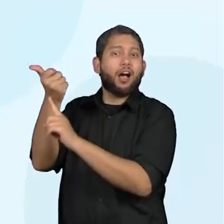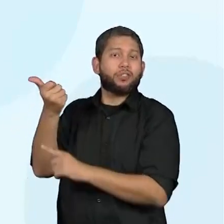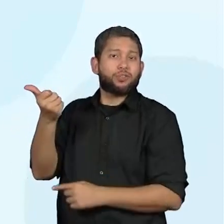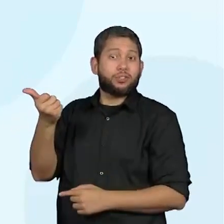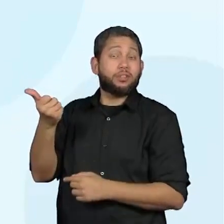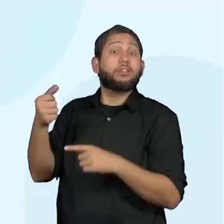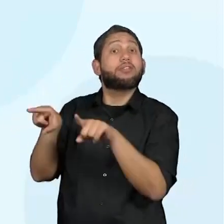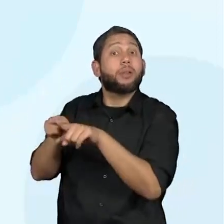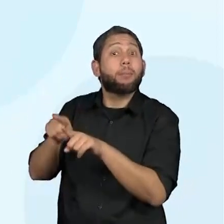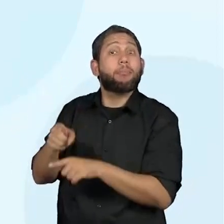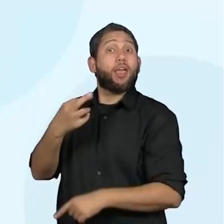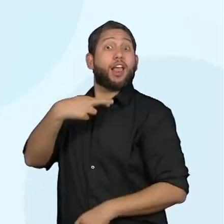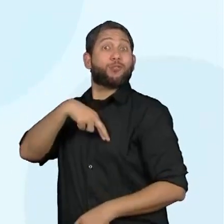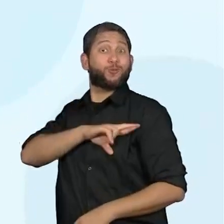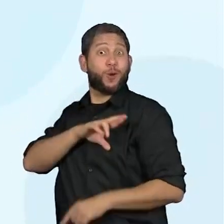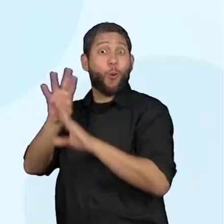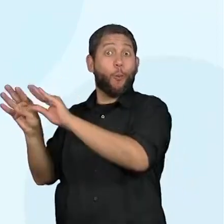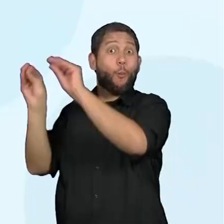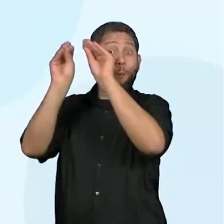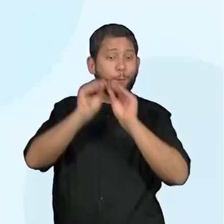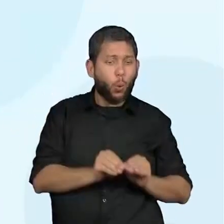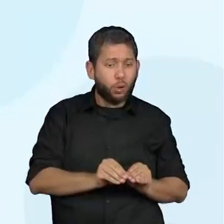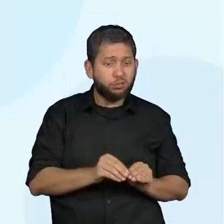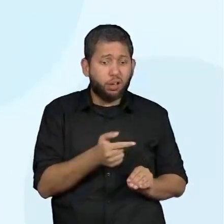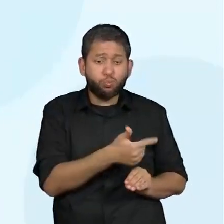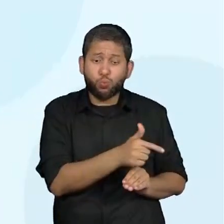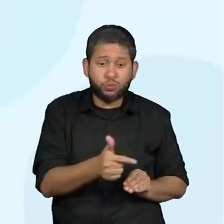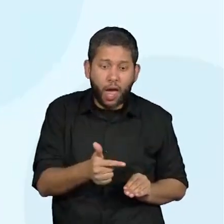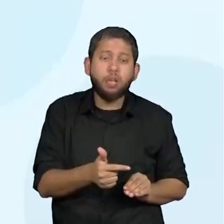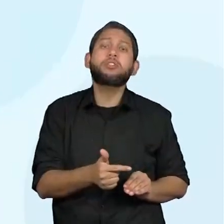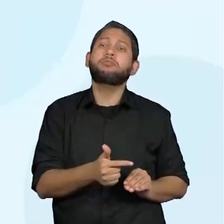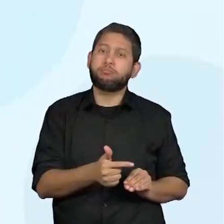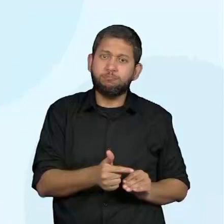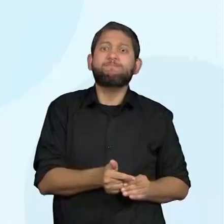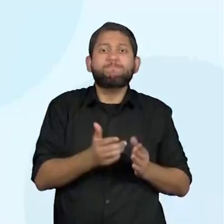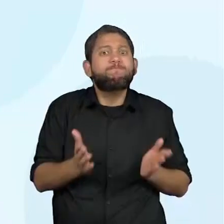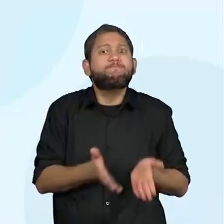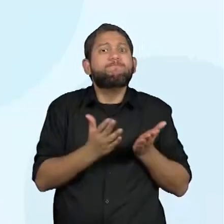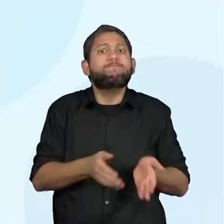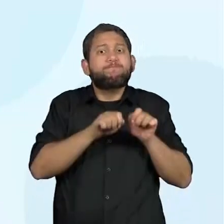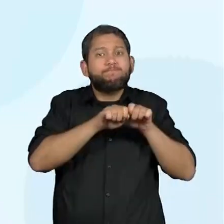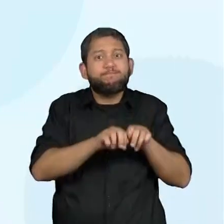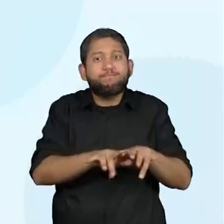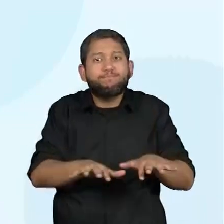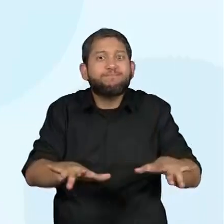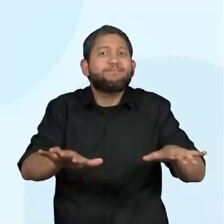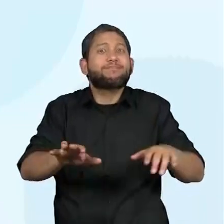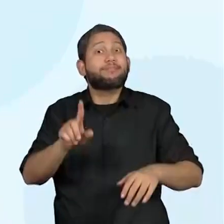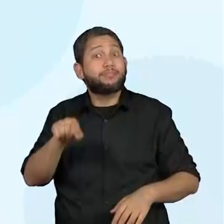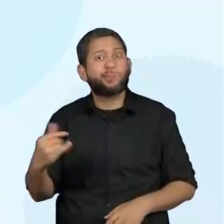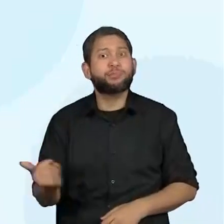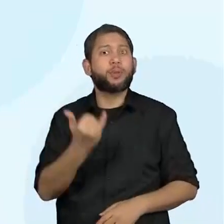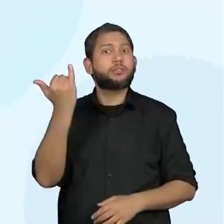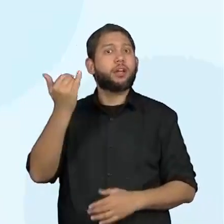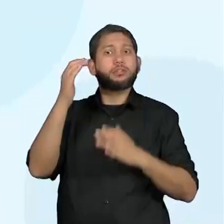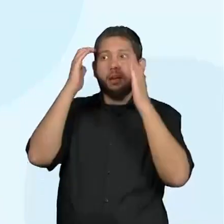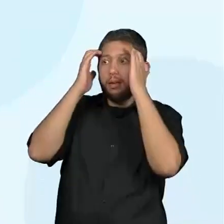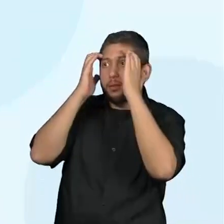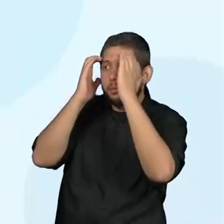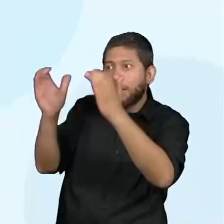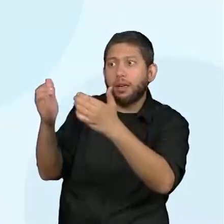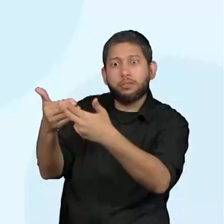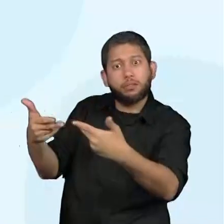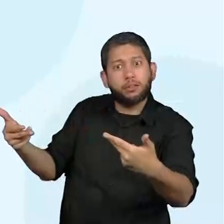muito importante, a religião de cada cultura, que é sempre muito importante respeitar